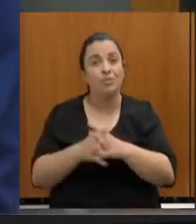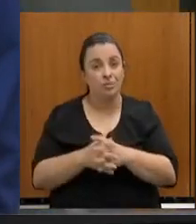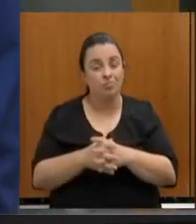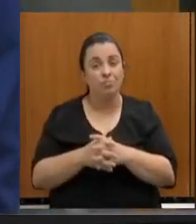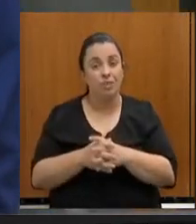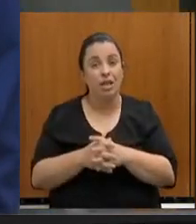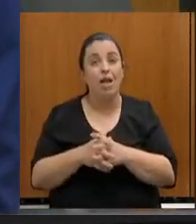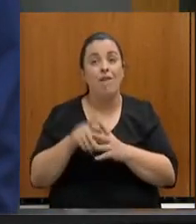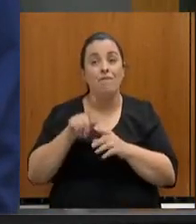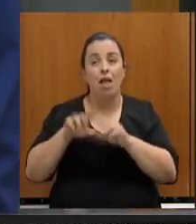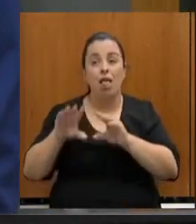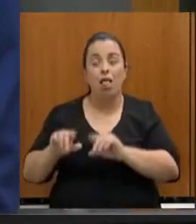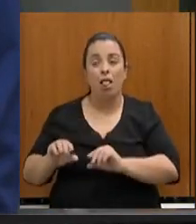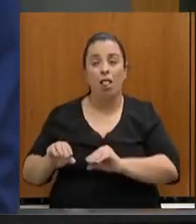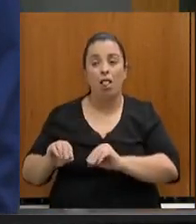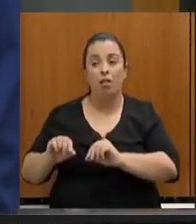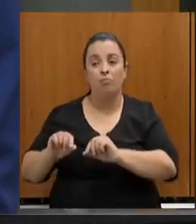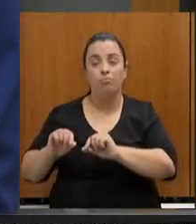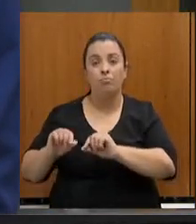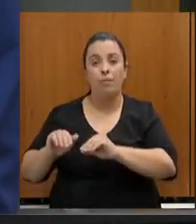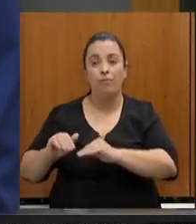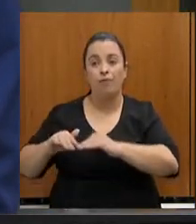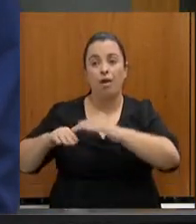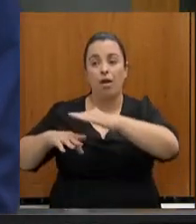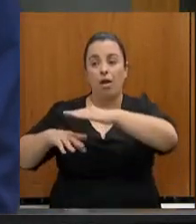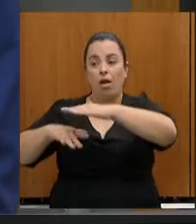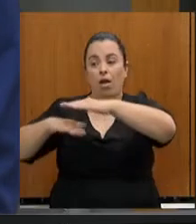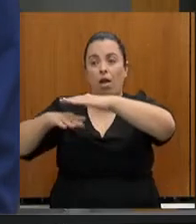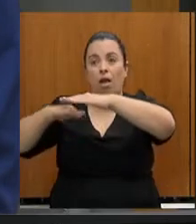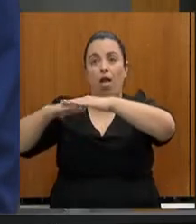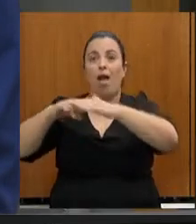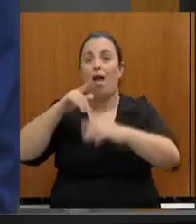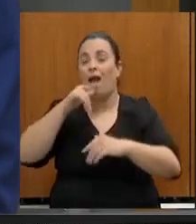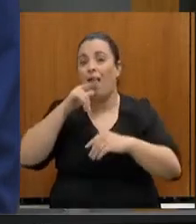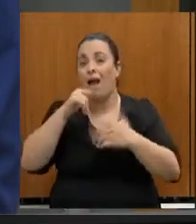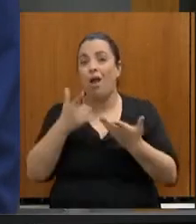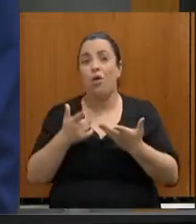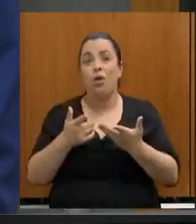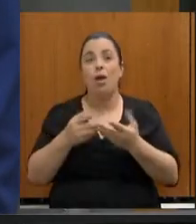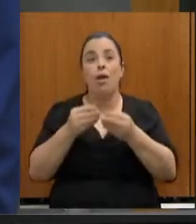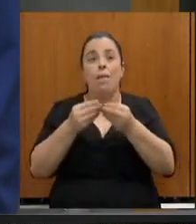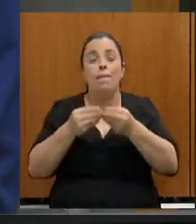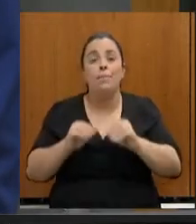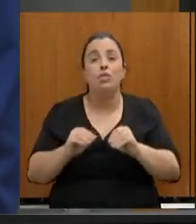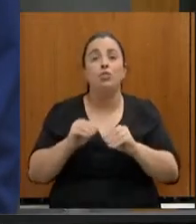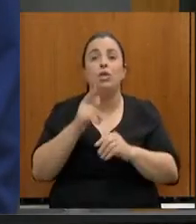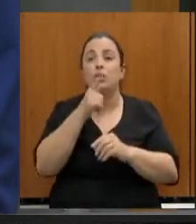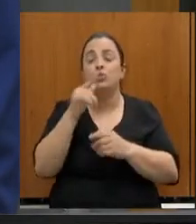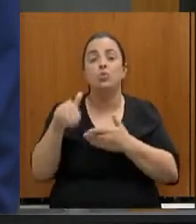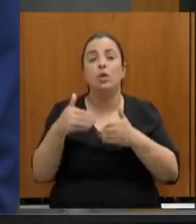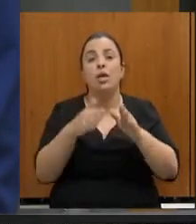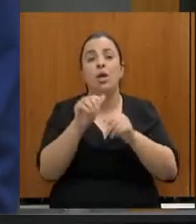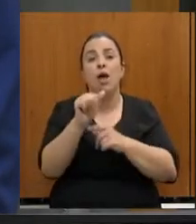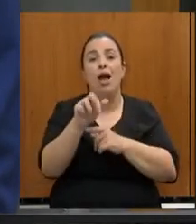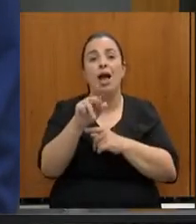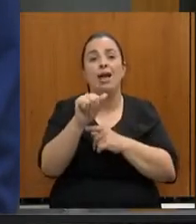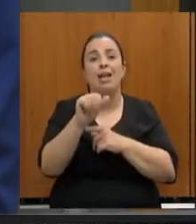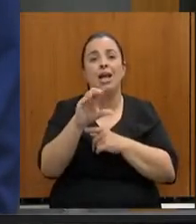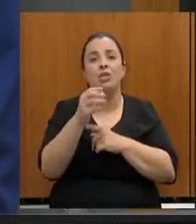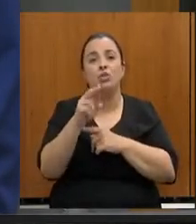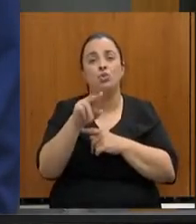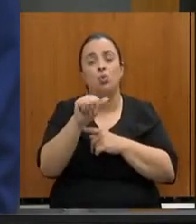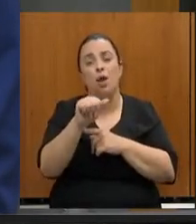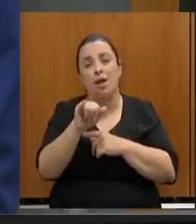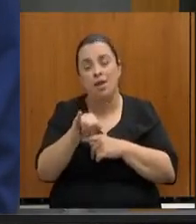e provocar danos no rio Araçuaí e graves em Patos no abastecimento de água principalmente do alto Jequitinhonha